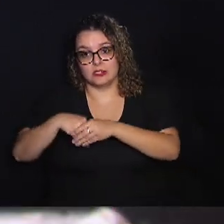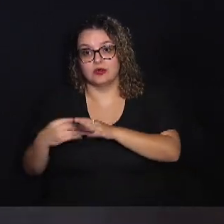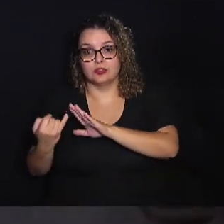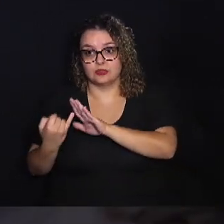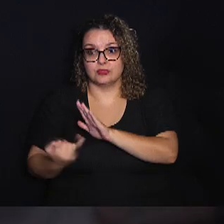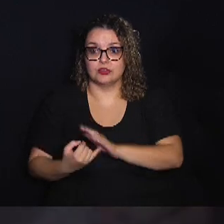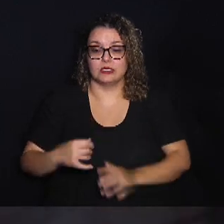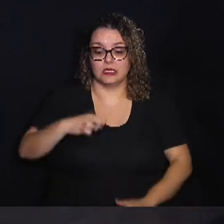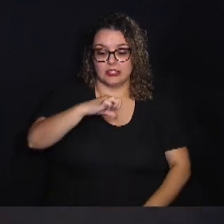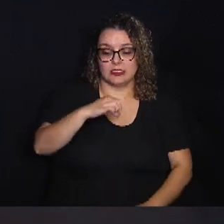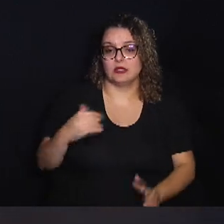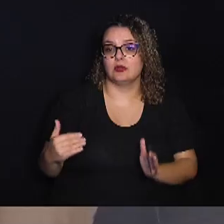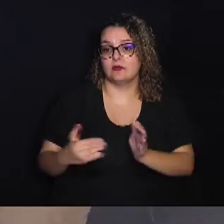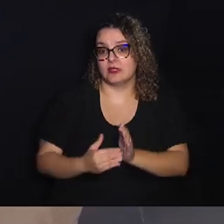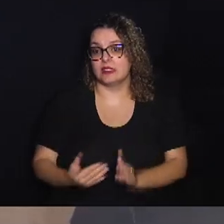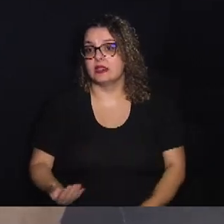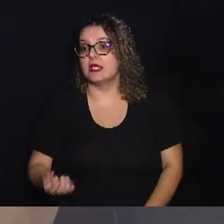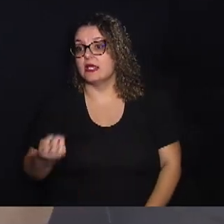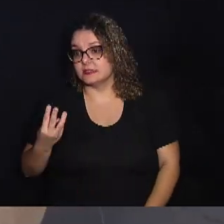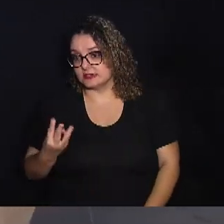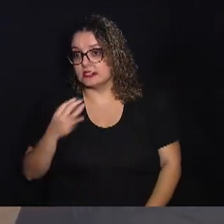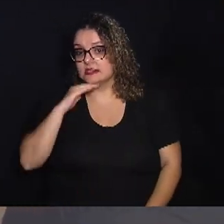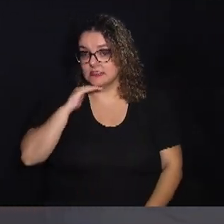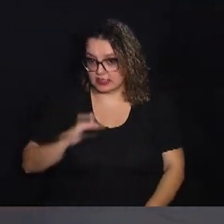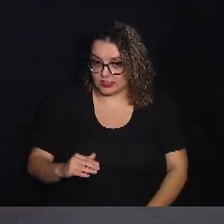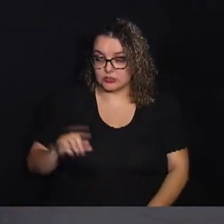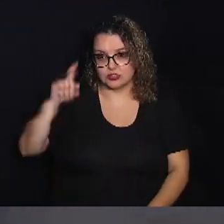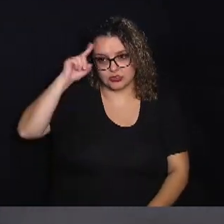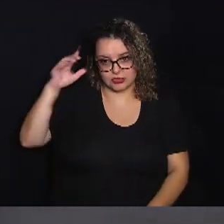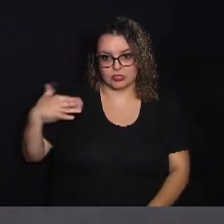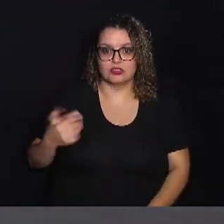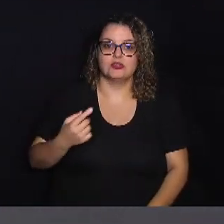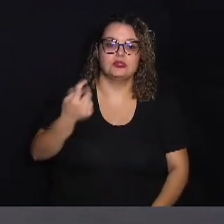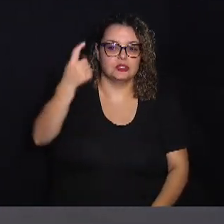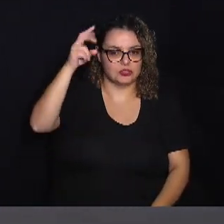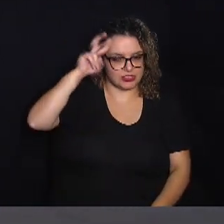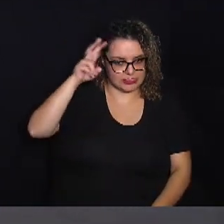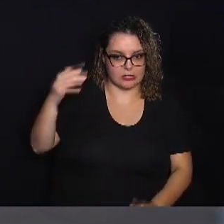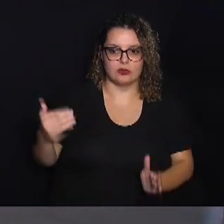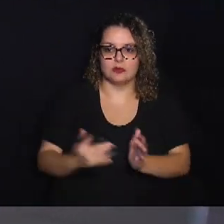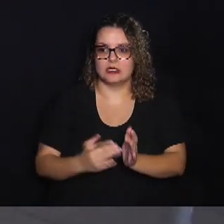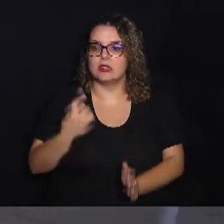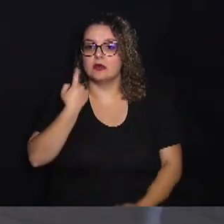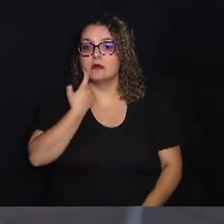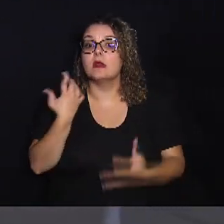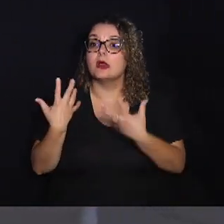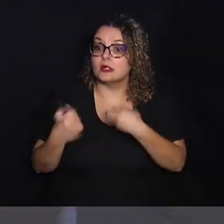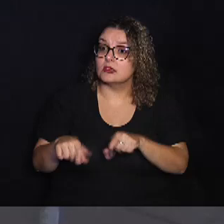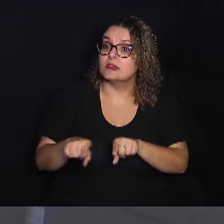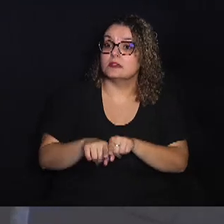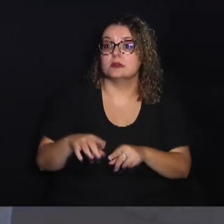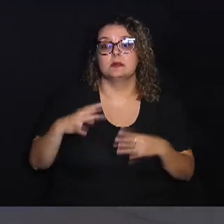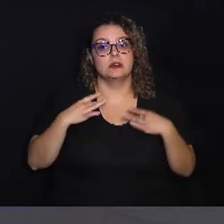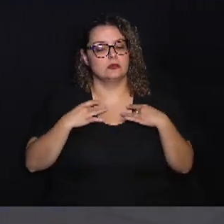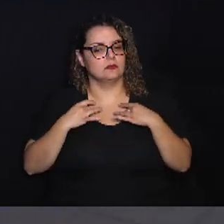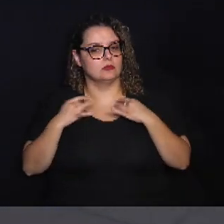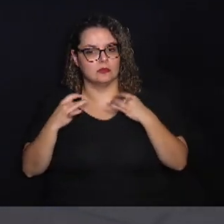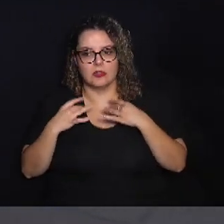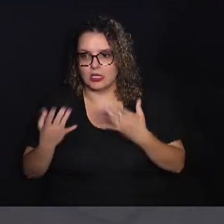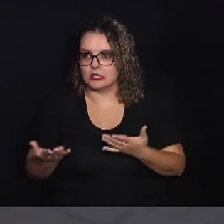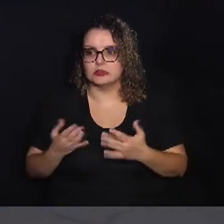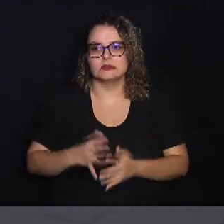aberto das 9 às 3, todos os dias, de segunda a sexta, né? E nós aceitamos também doações, tudo para